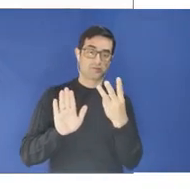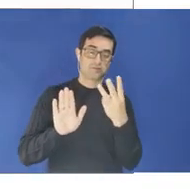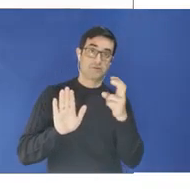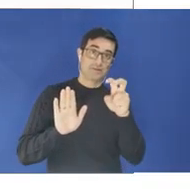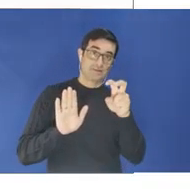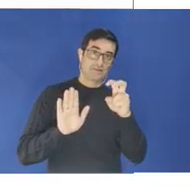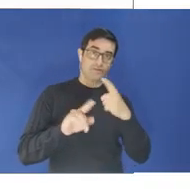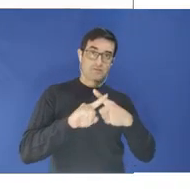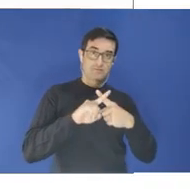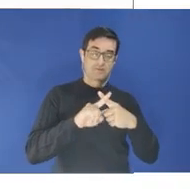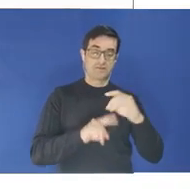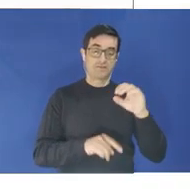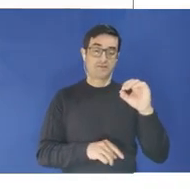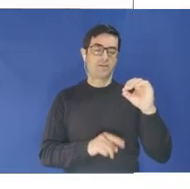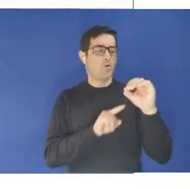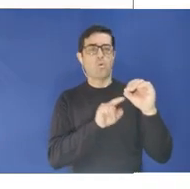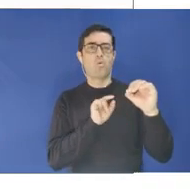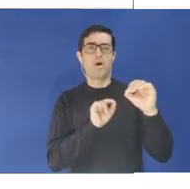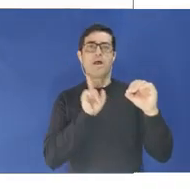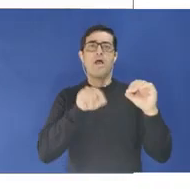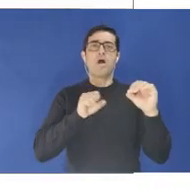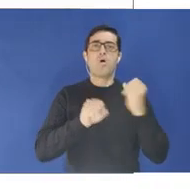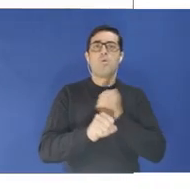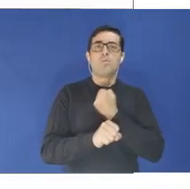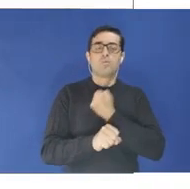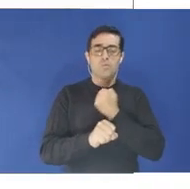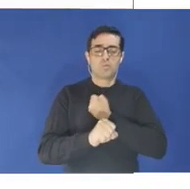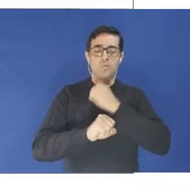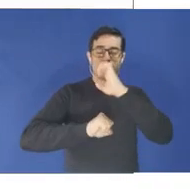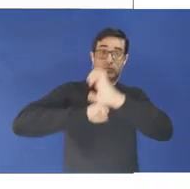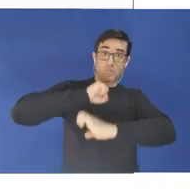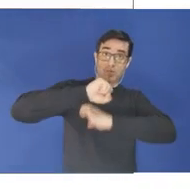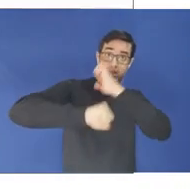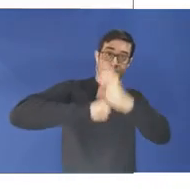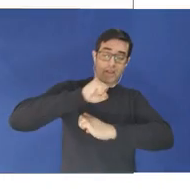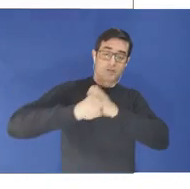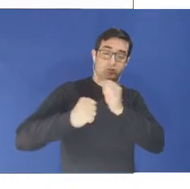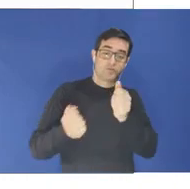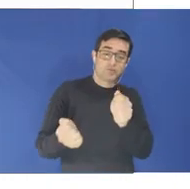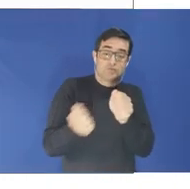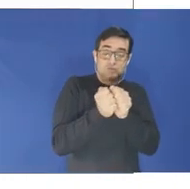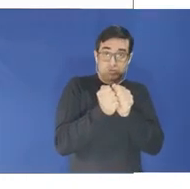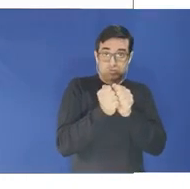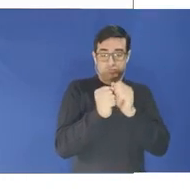0,35 vezes o número de elétrons que estão acompanhando o elétron mais